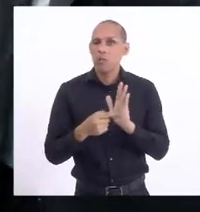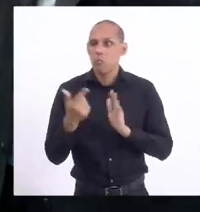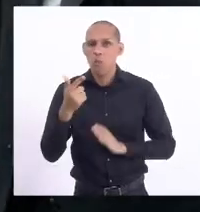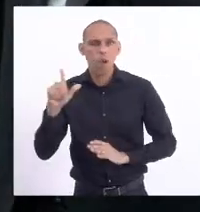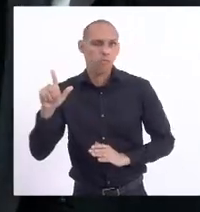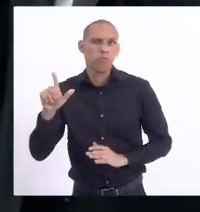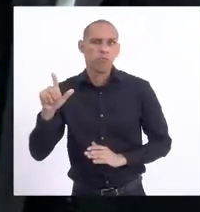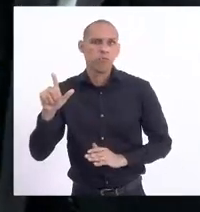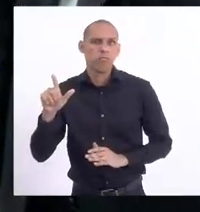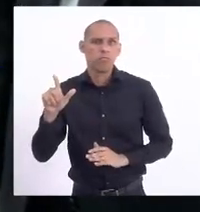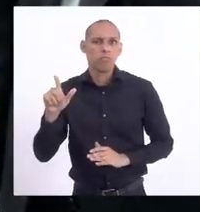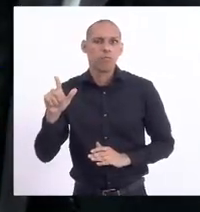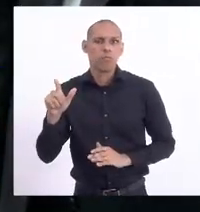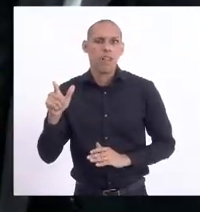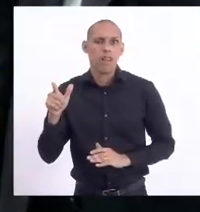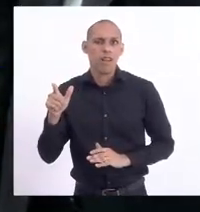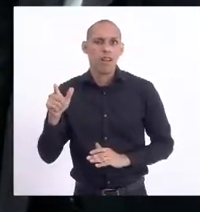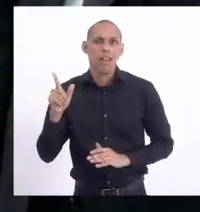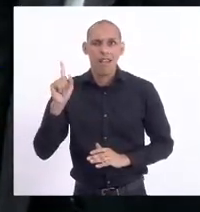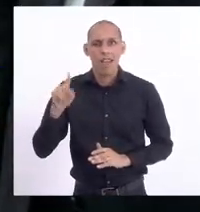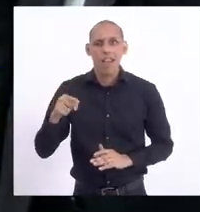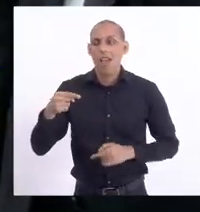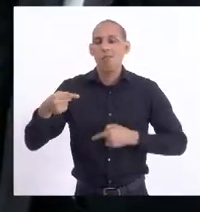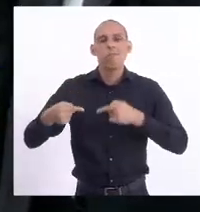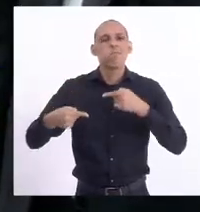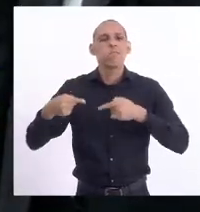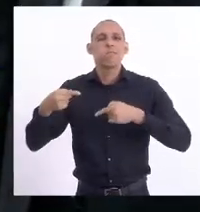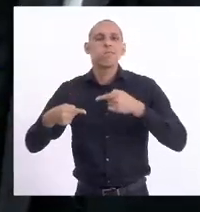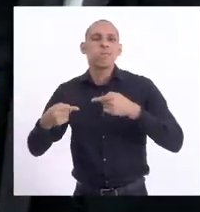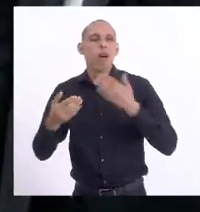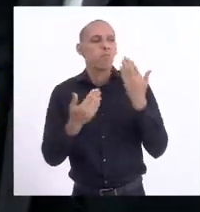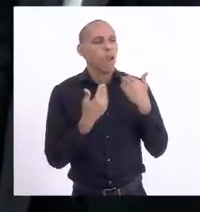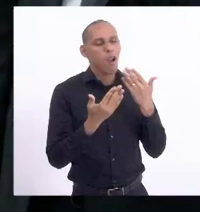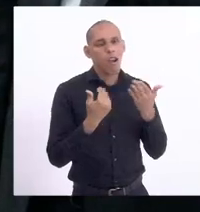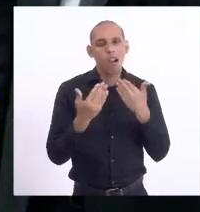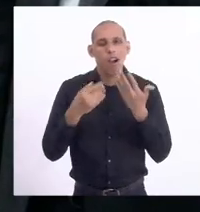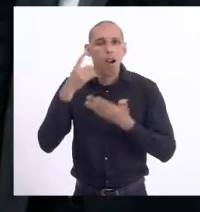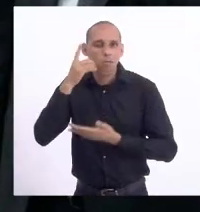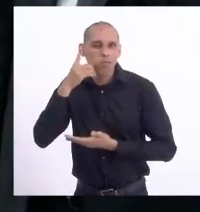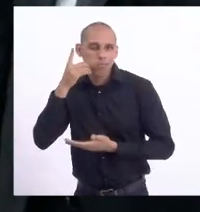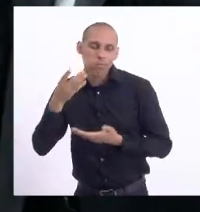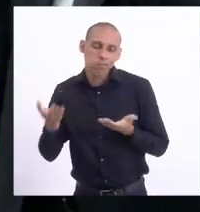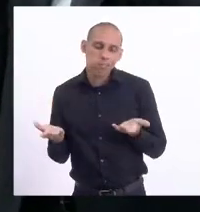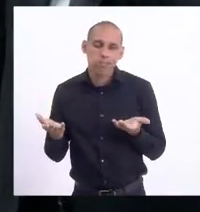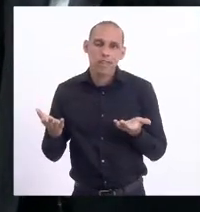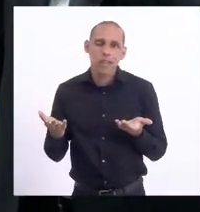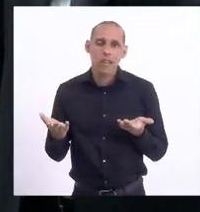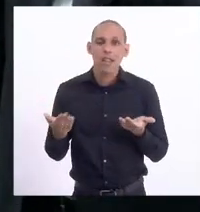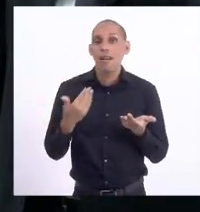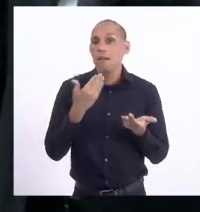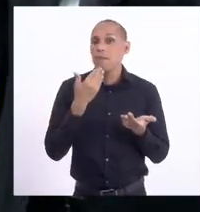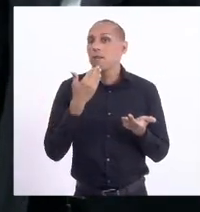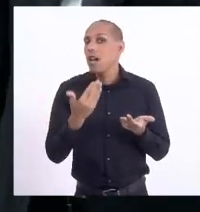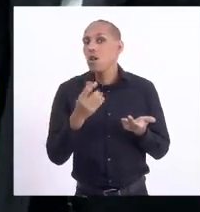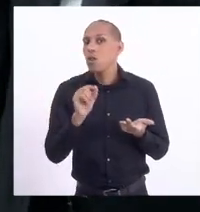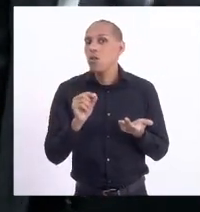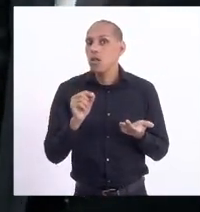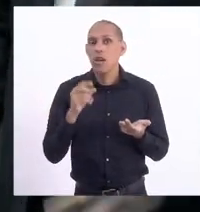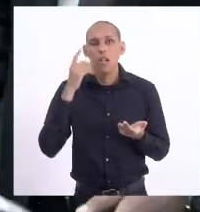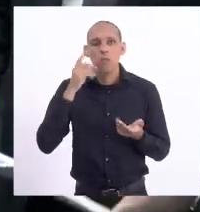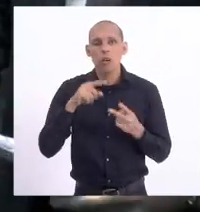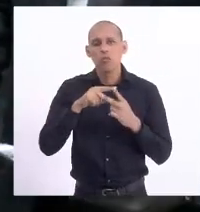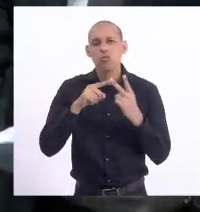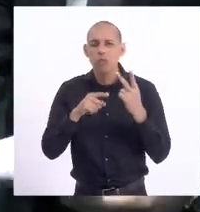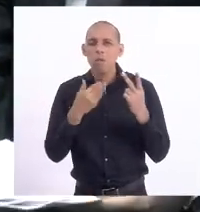outro, que é fruto desse diálogo entre esses diferentes deputados. Houve um pedido de dois deputados